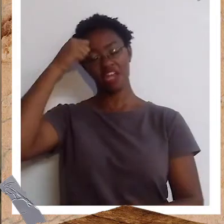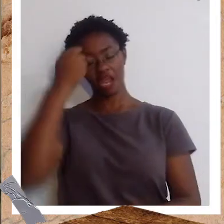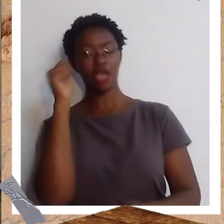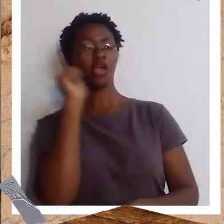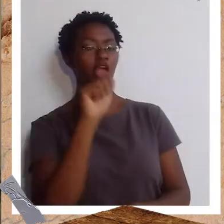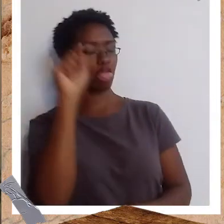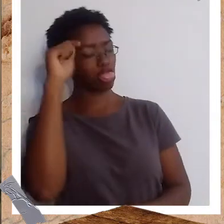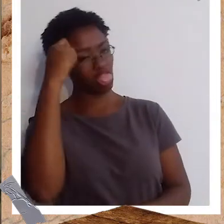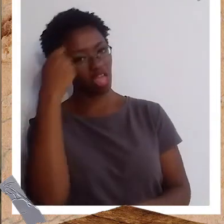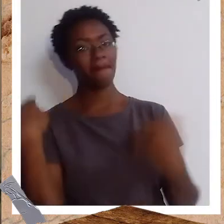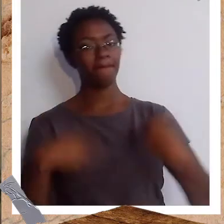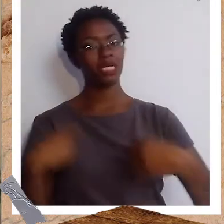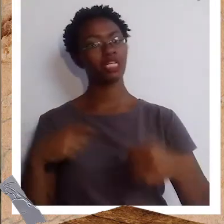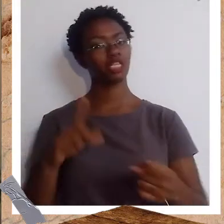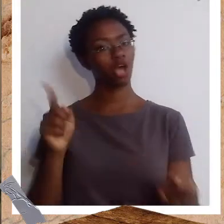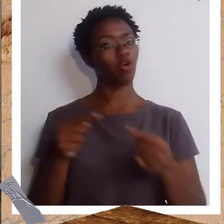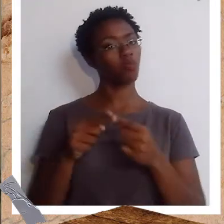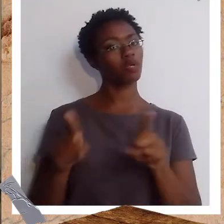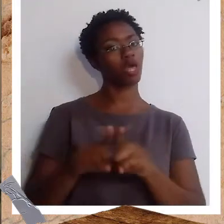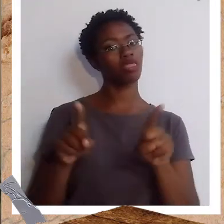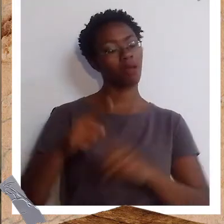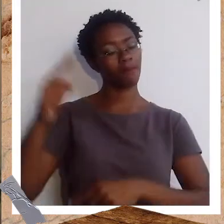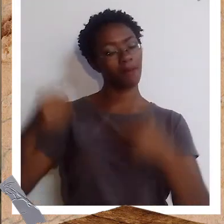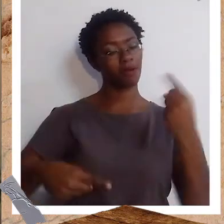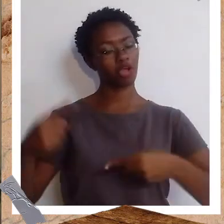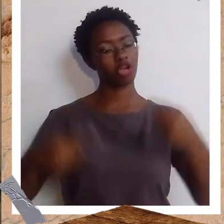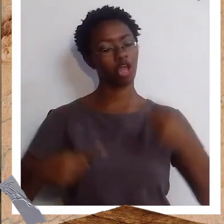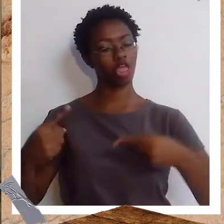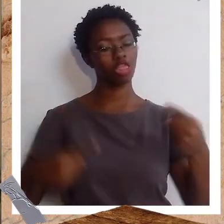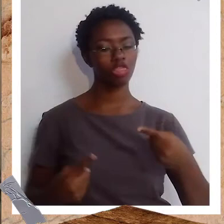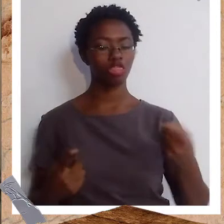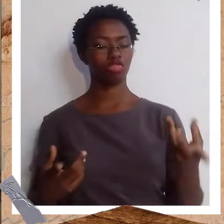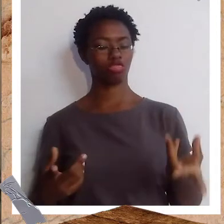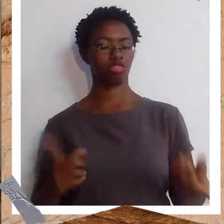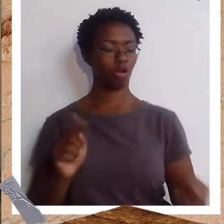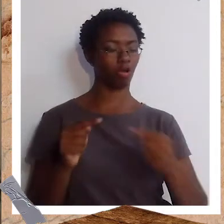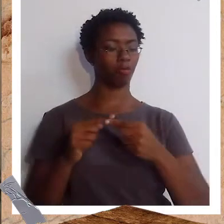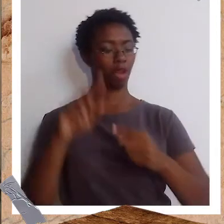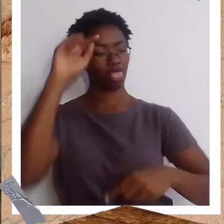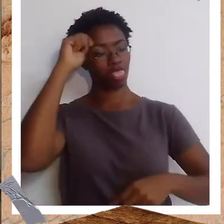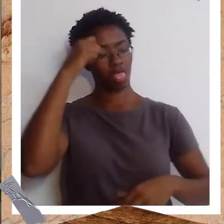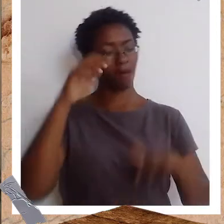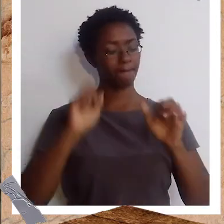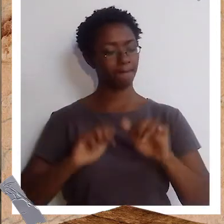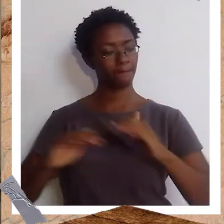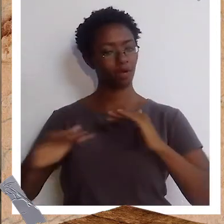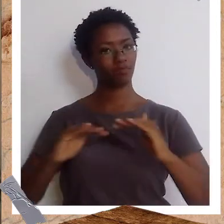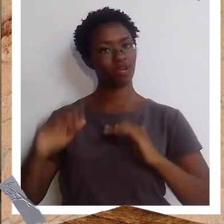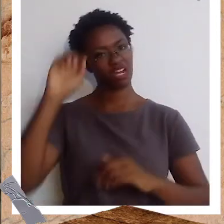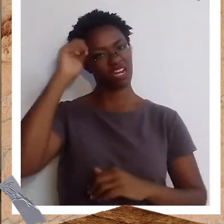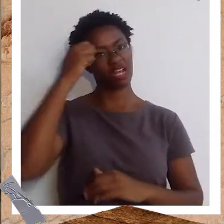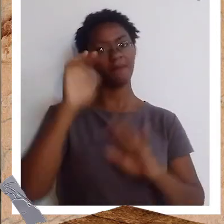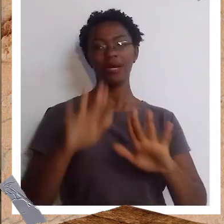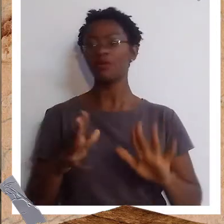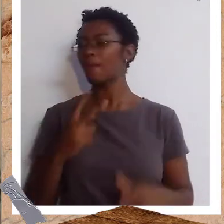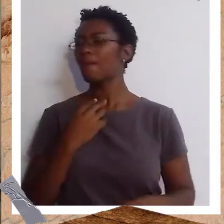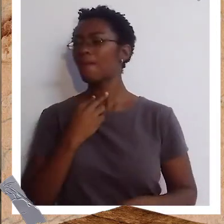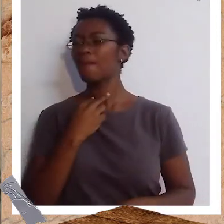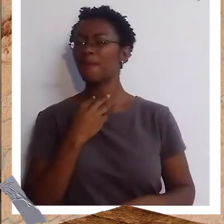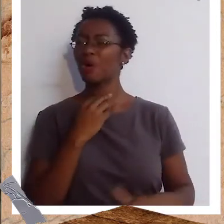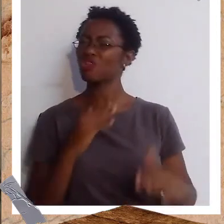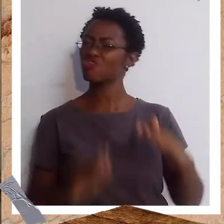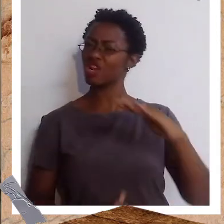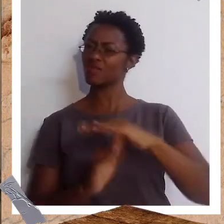também traga camadas evidentes de negritude em suas obras. O que é ótimo, mas não pode ser um limitador, me parece,